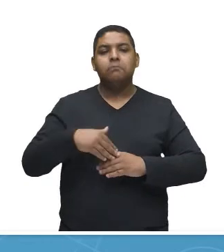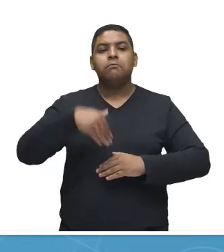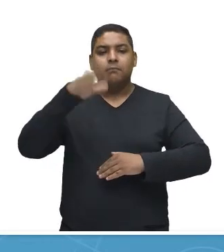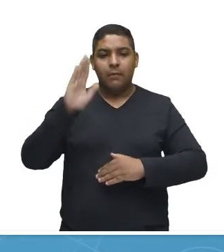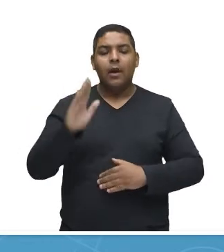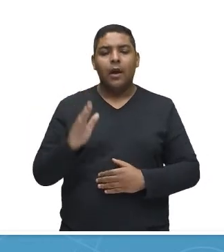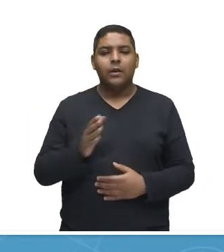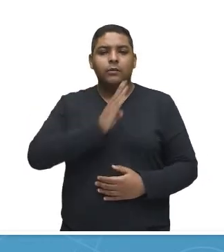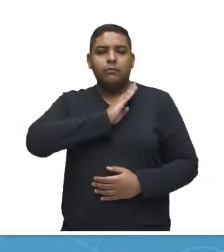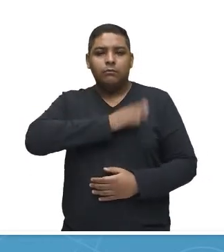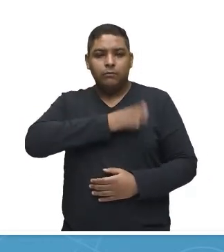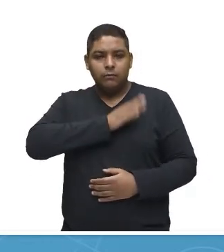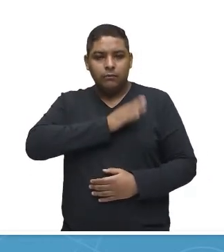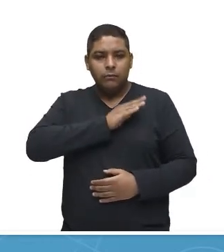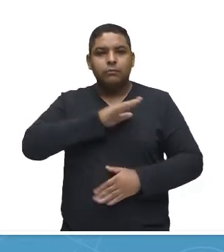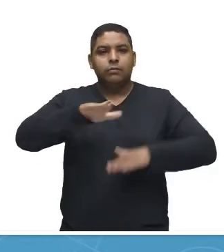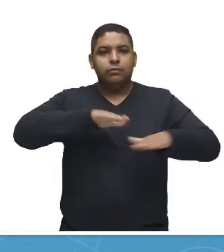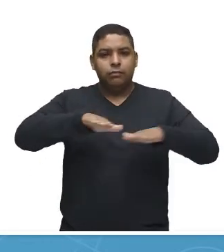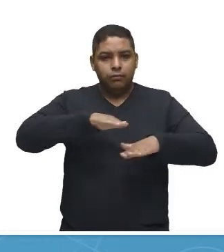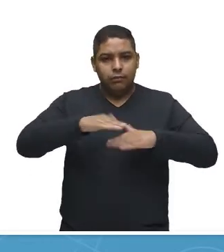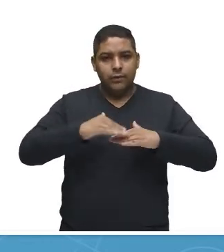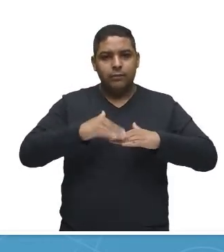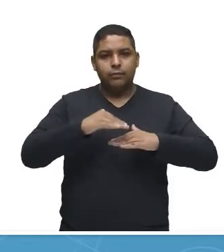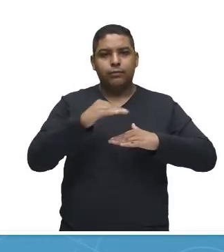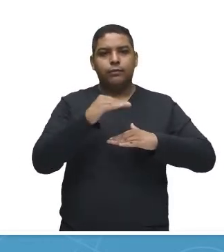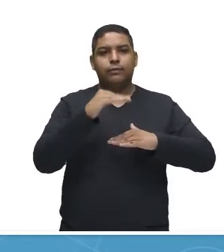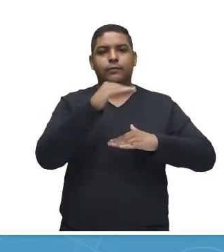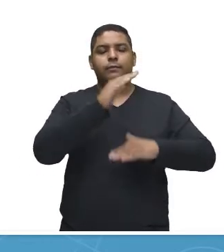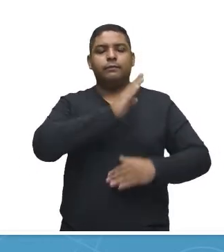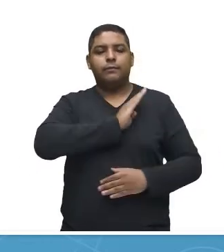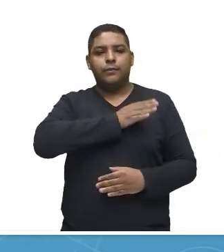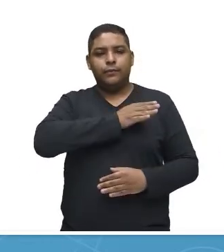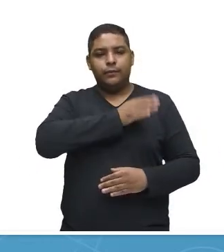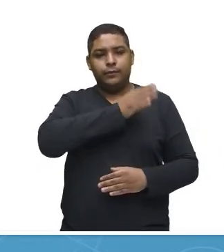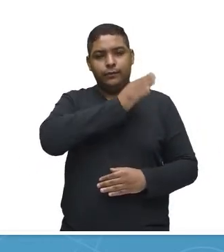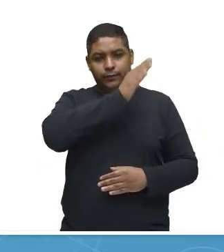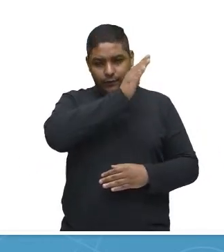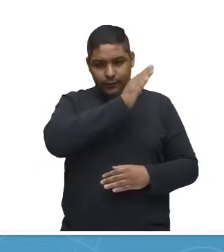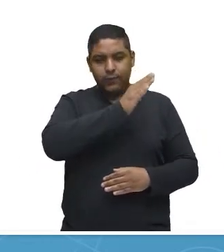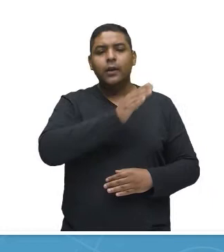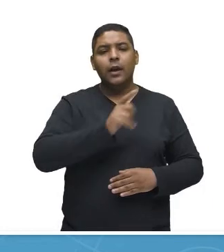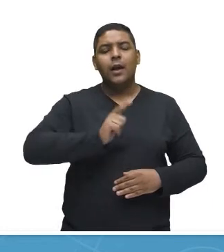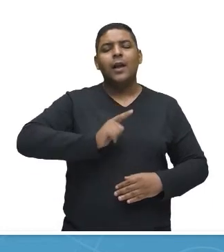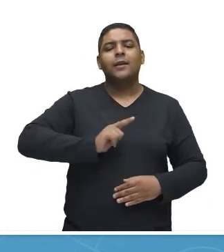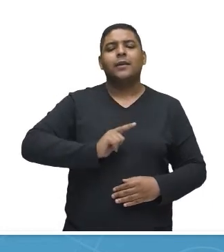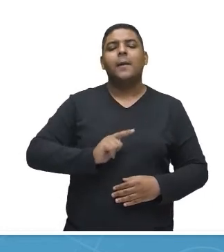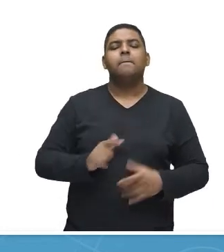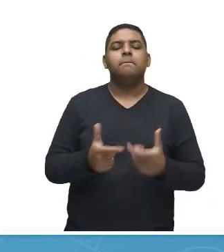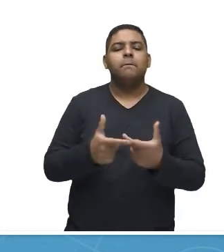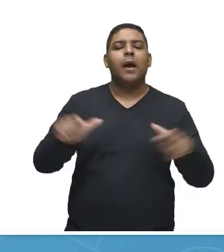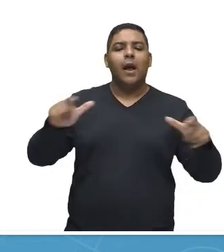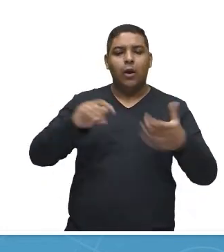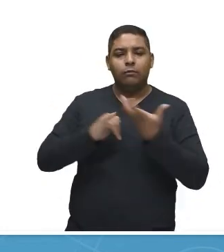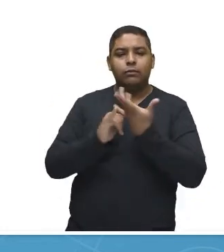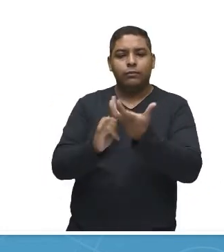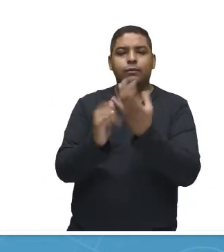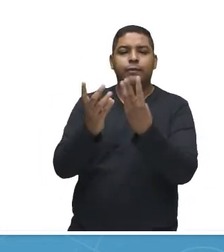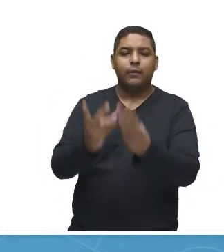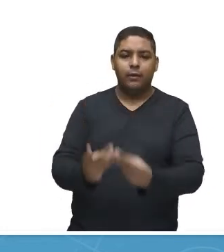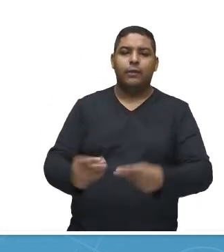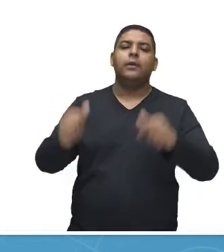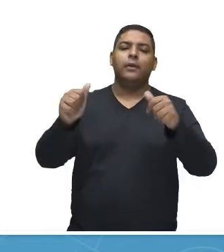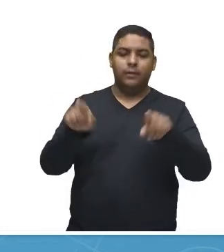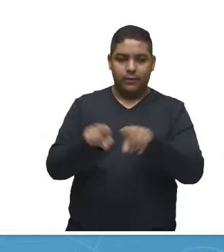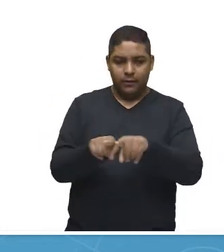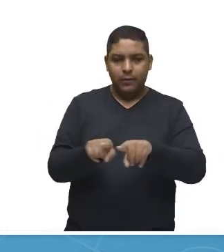a frequência cardíaca se eleva durante a atividade física, maior é o nosso gasto calórico, ou seja, a